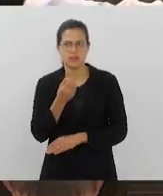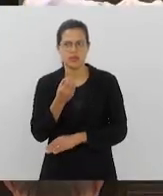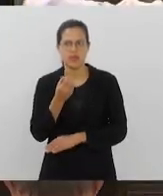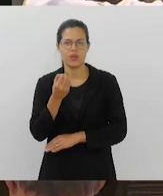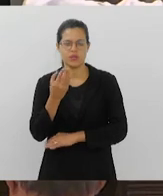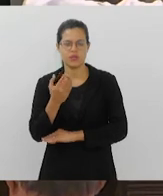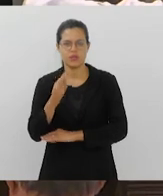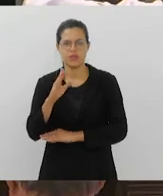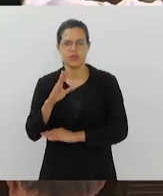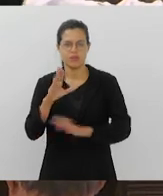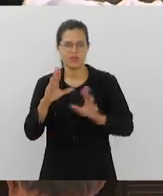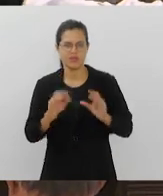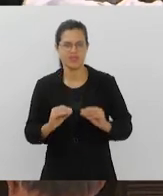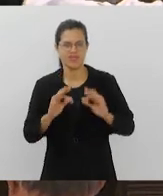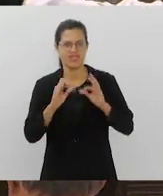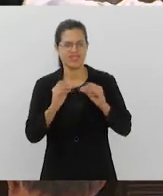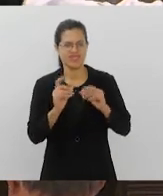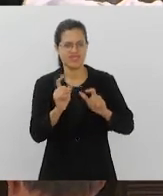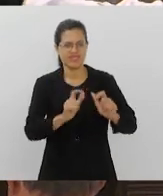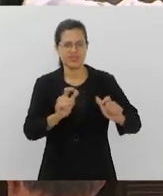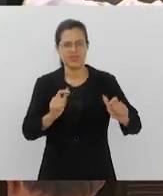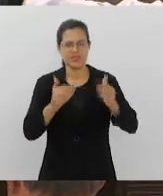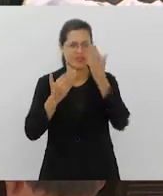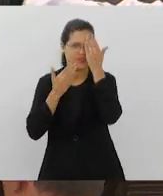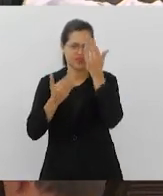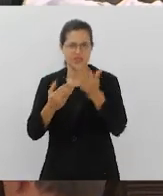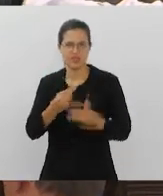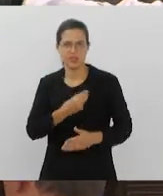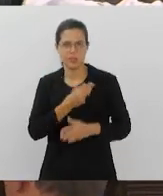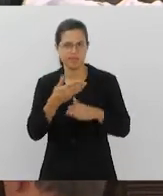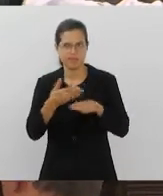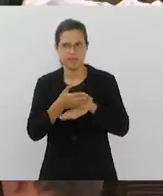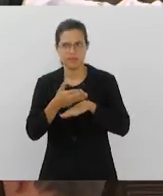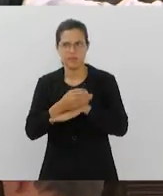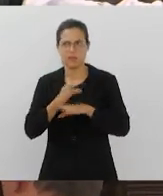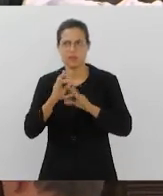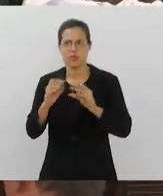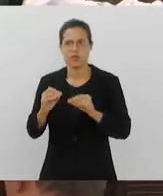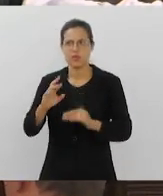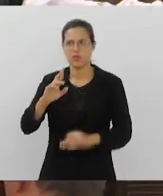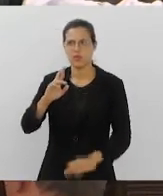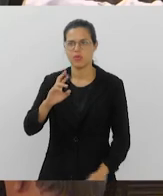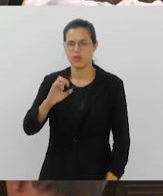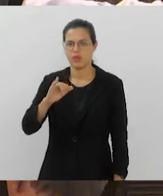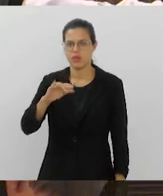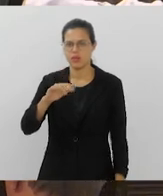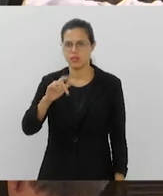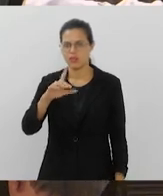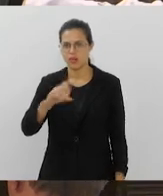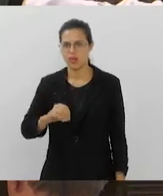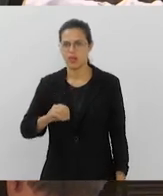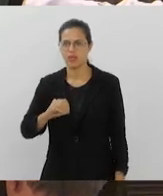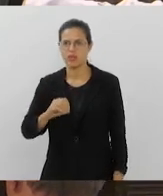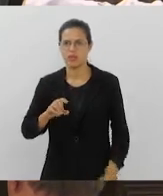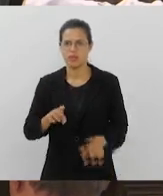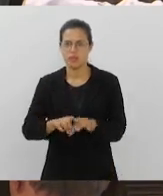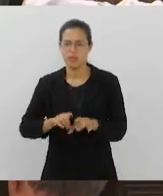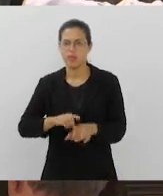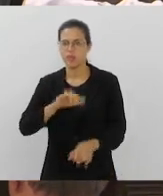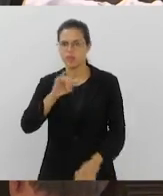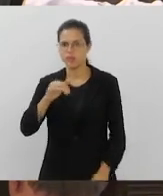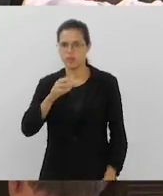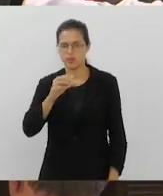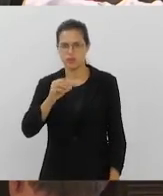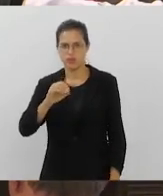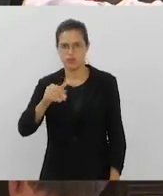Agradeço aqui a presença de todos, ao meu amigo Reinaldo Rei e João Alberto Barreto, que está me proporcionando